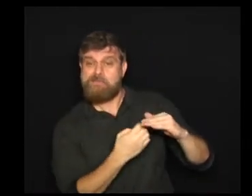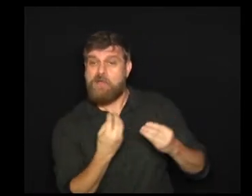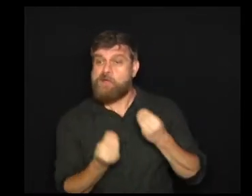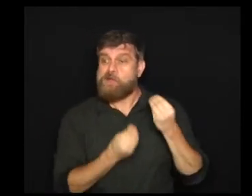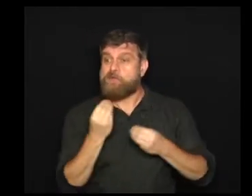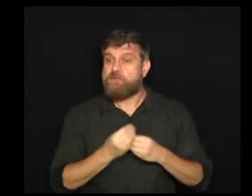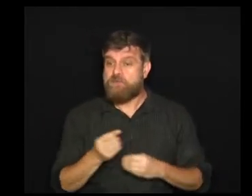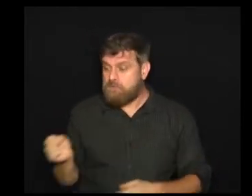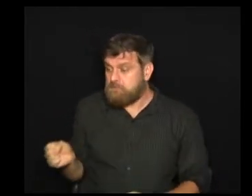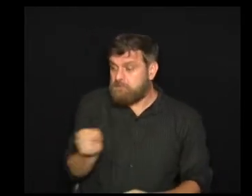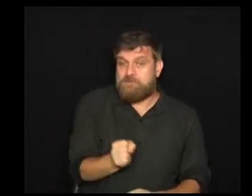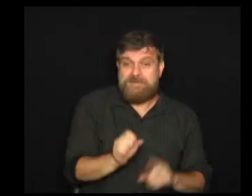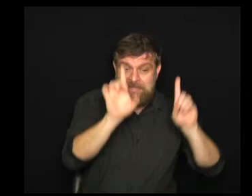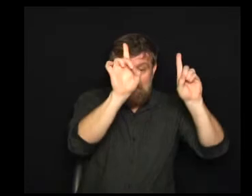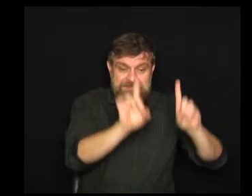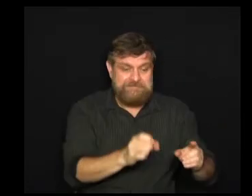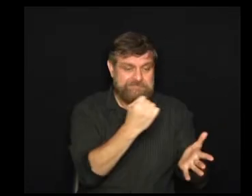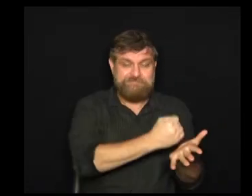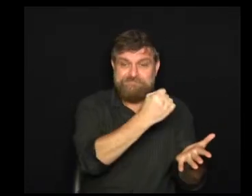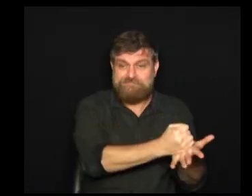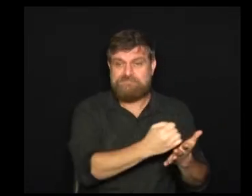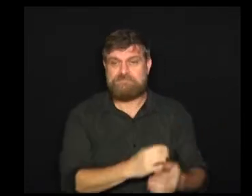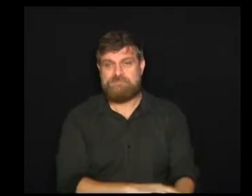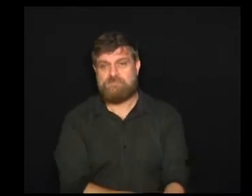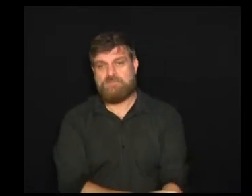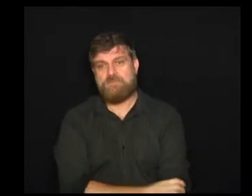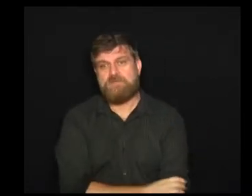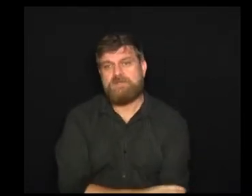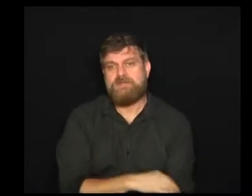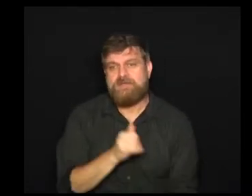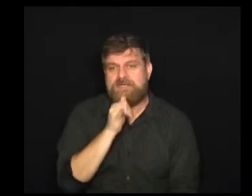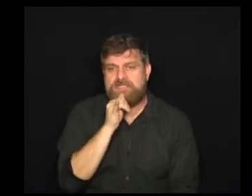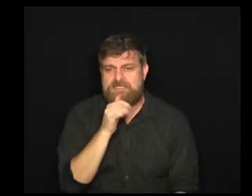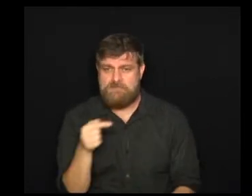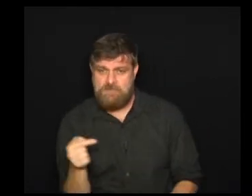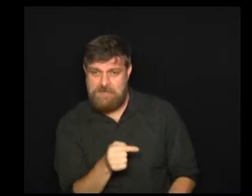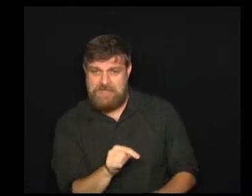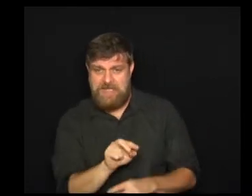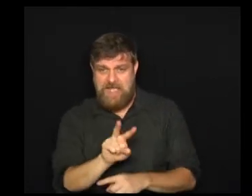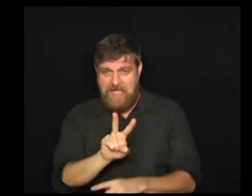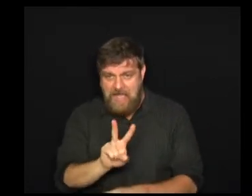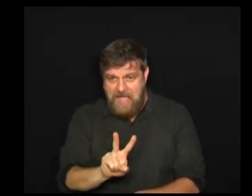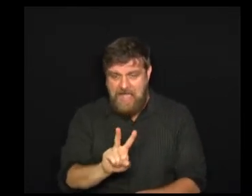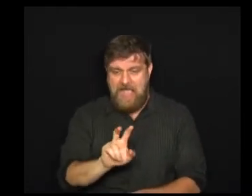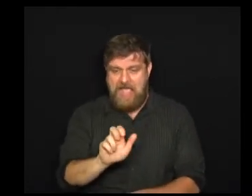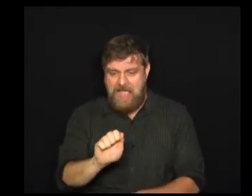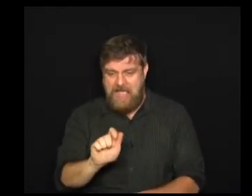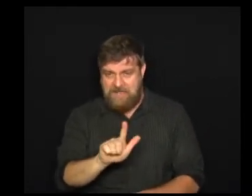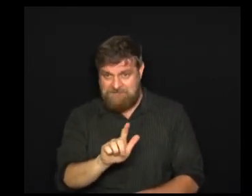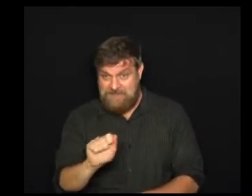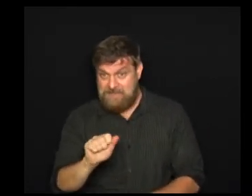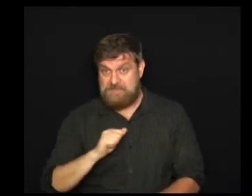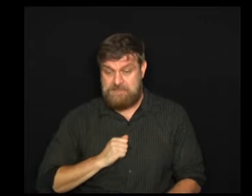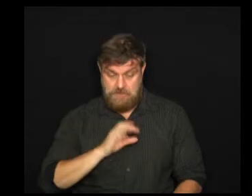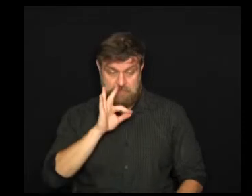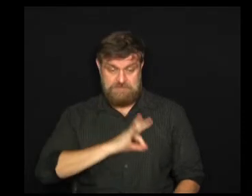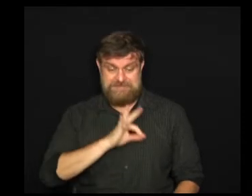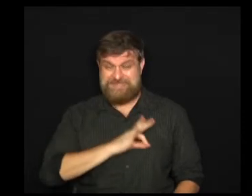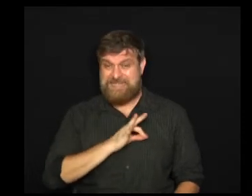contratação, seja por exemplo, essas vagas que tem abertas aí com salário